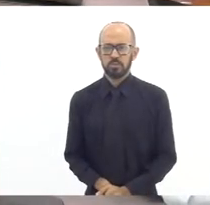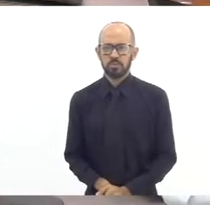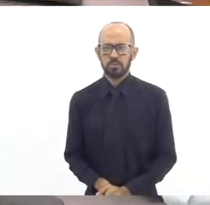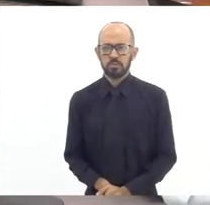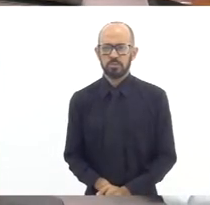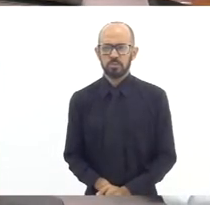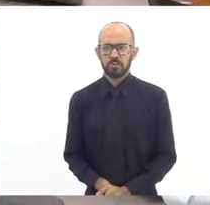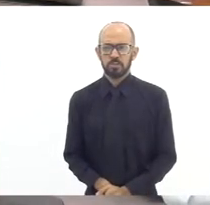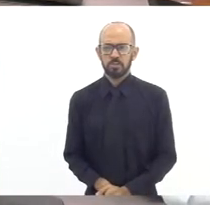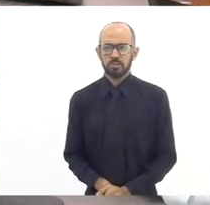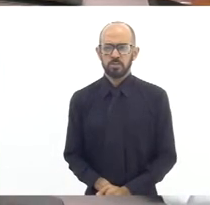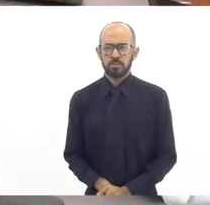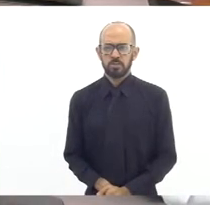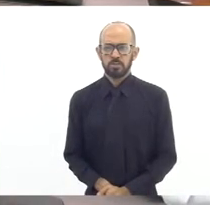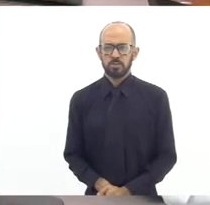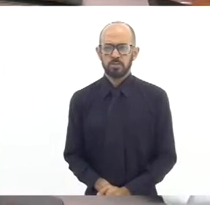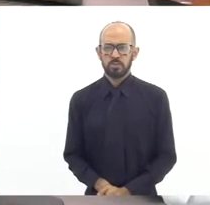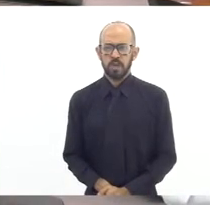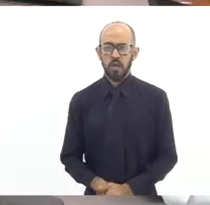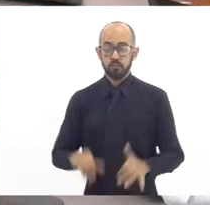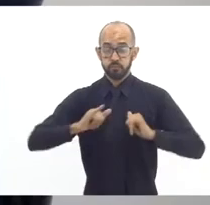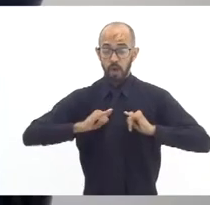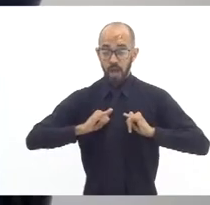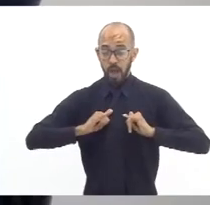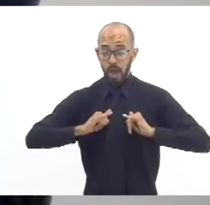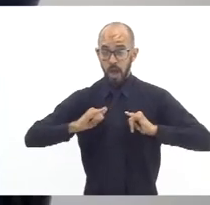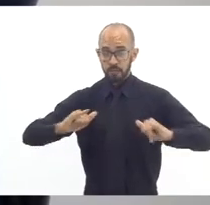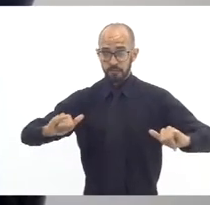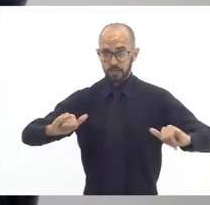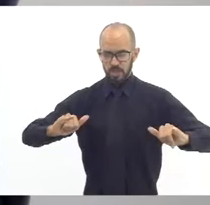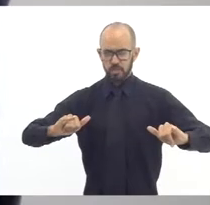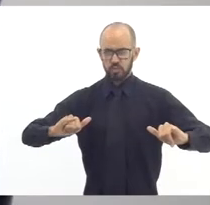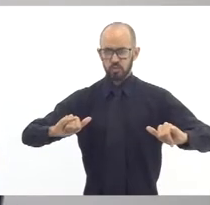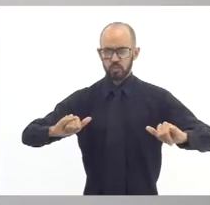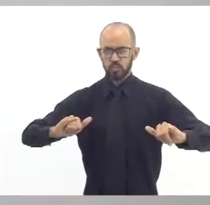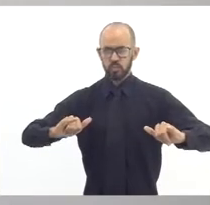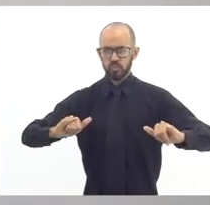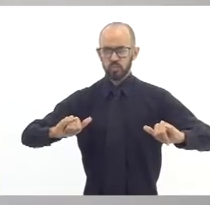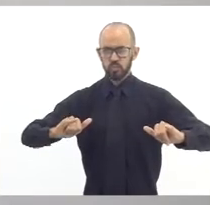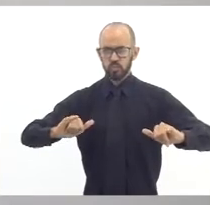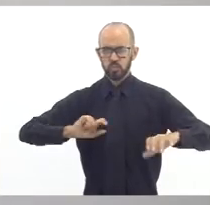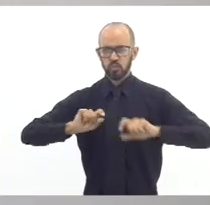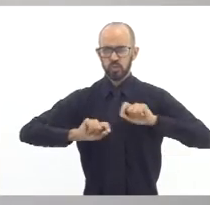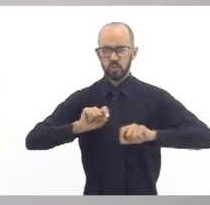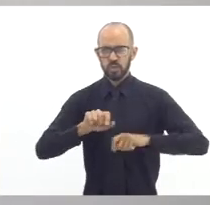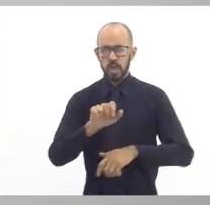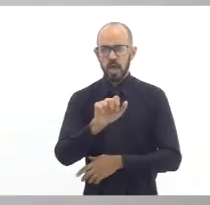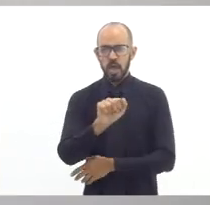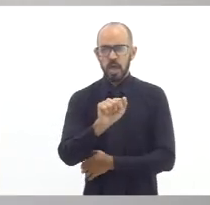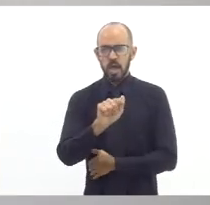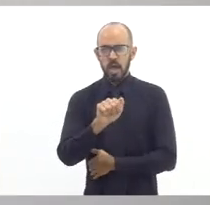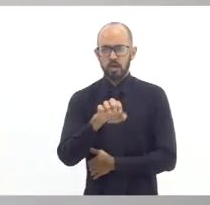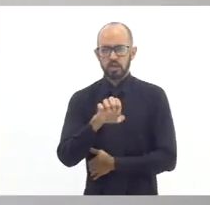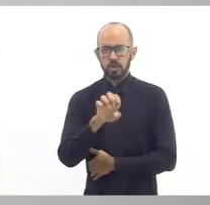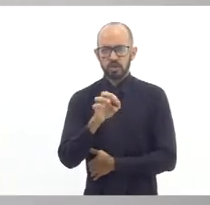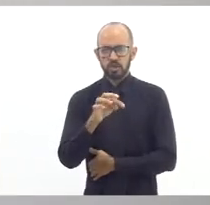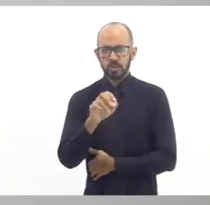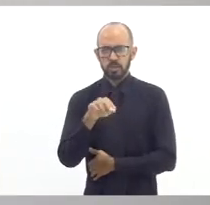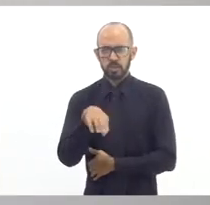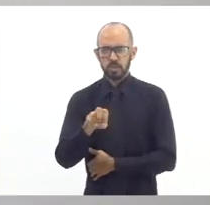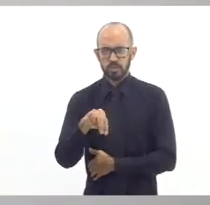Foi anunciado que a Getransp fez uma série